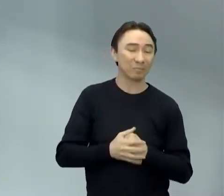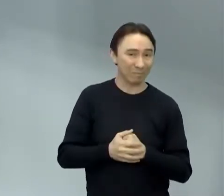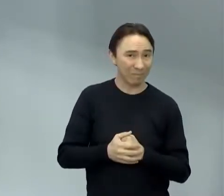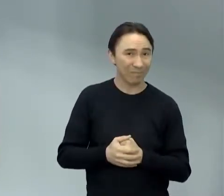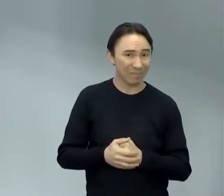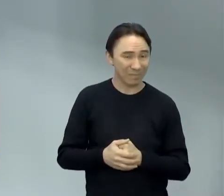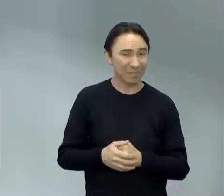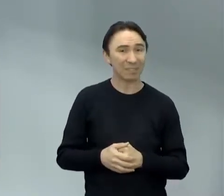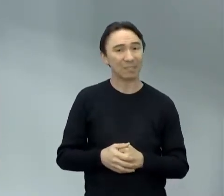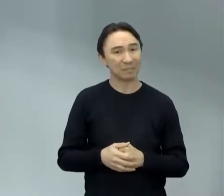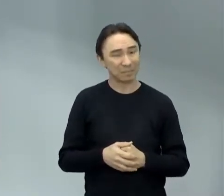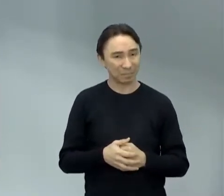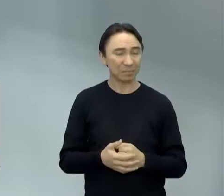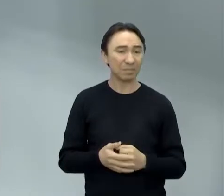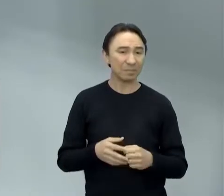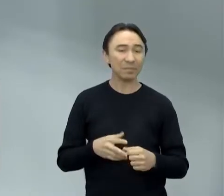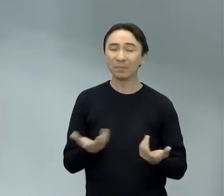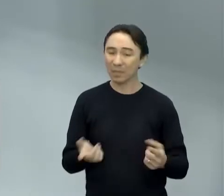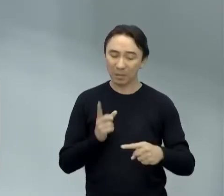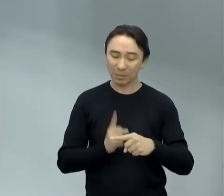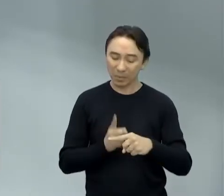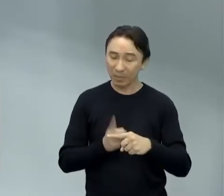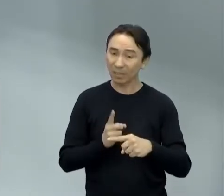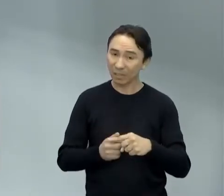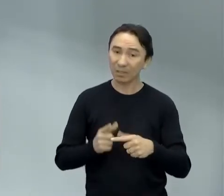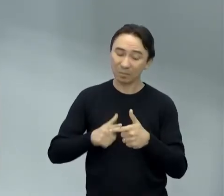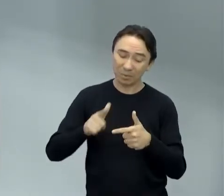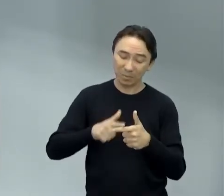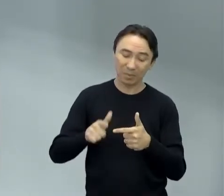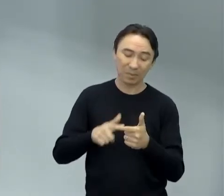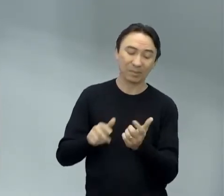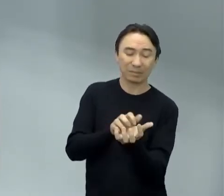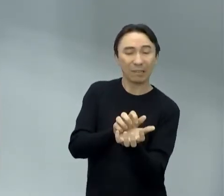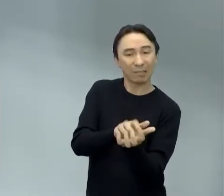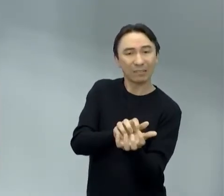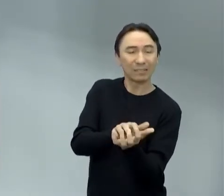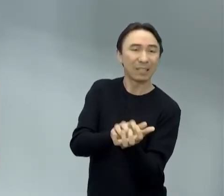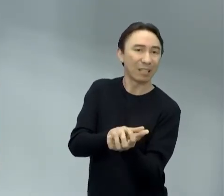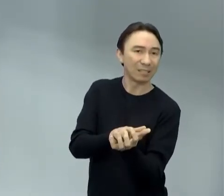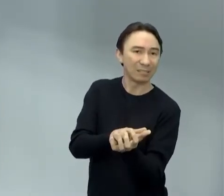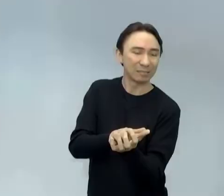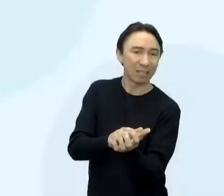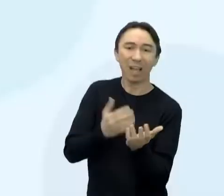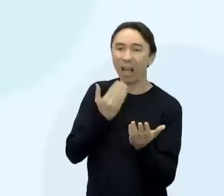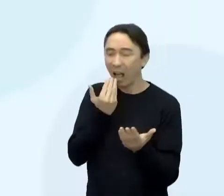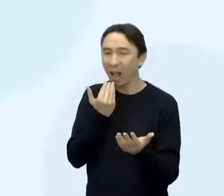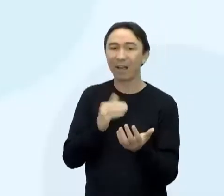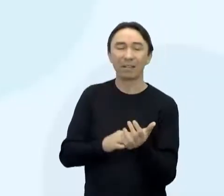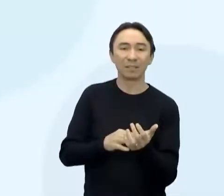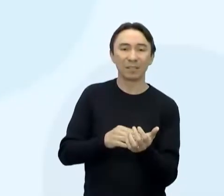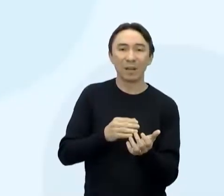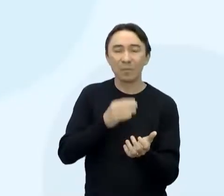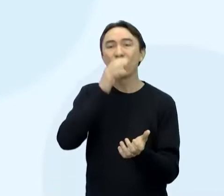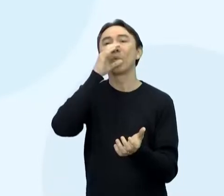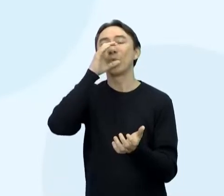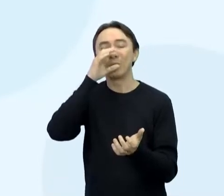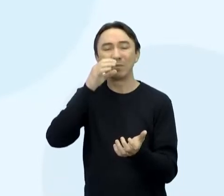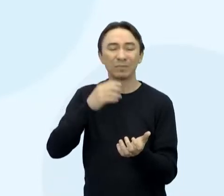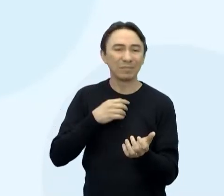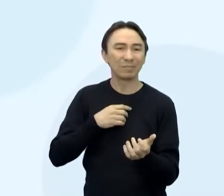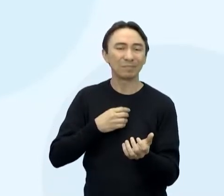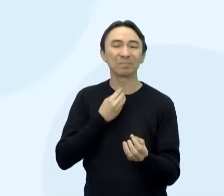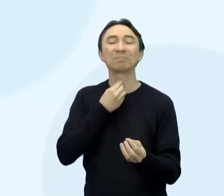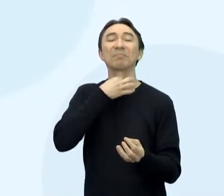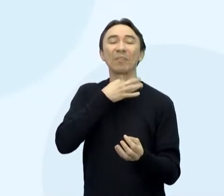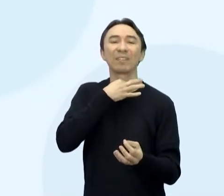de engolir os alimentos, engolir líquidos e assim sucessivamente. Apresentam também alguns distúrbios